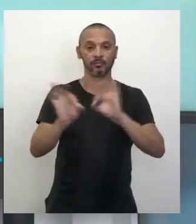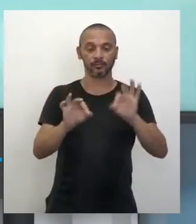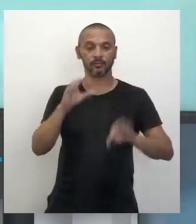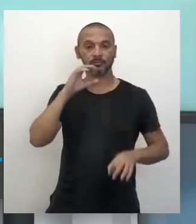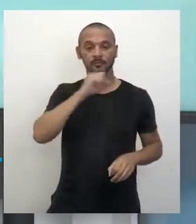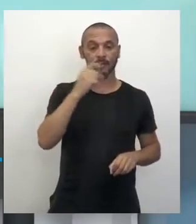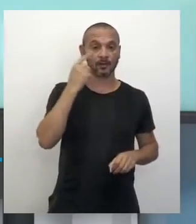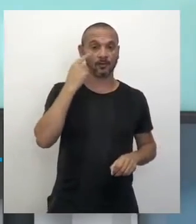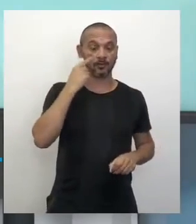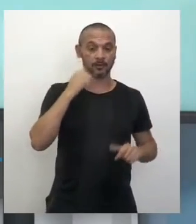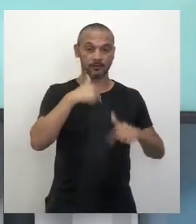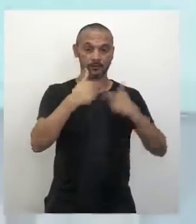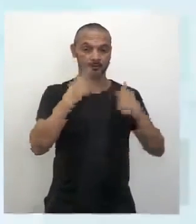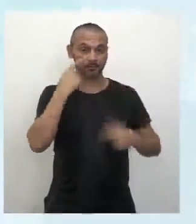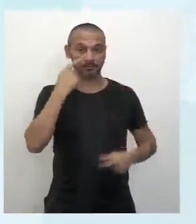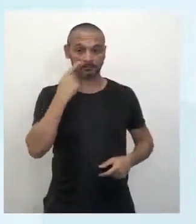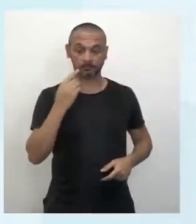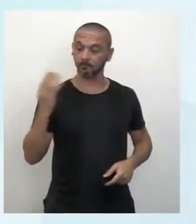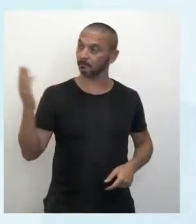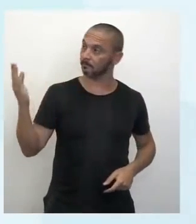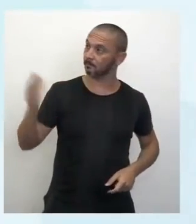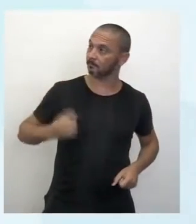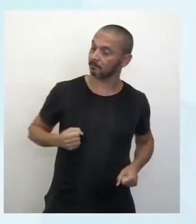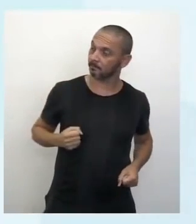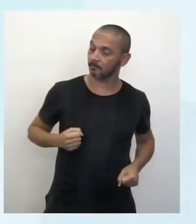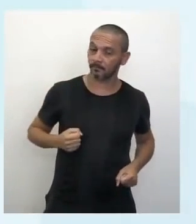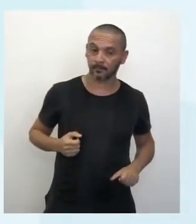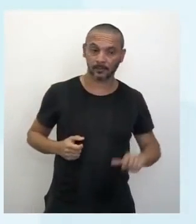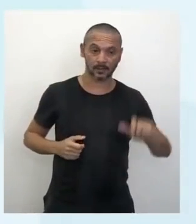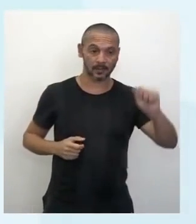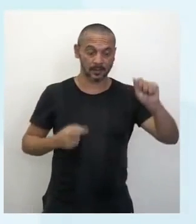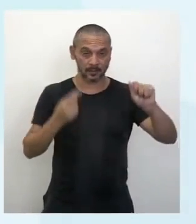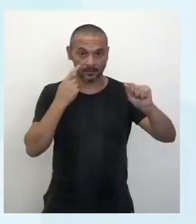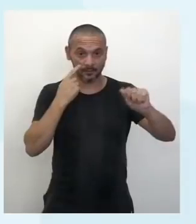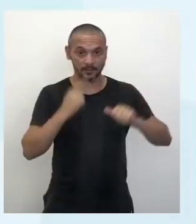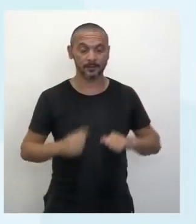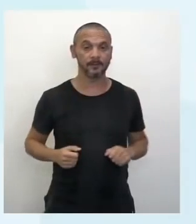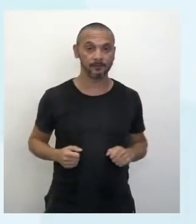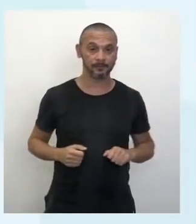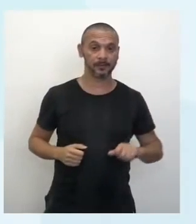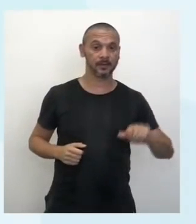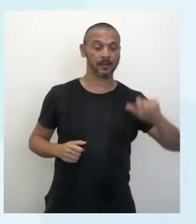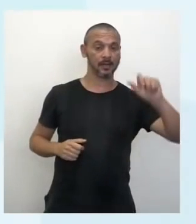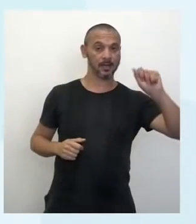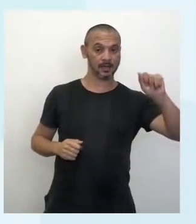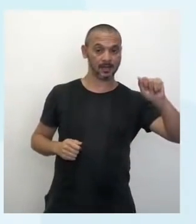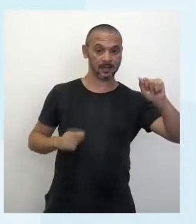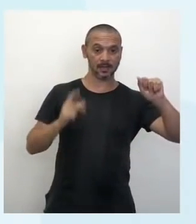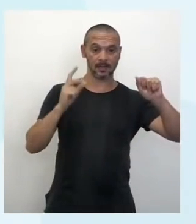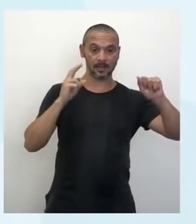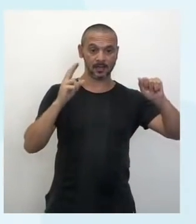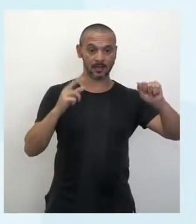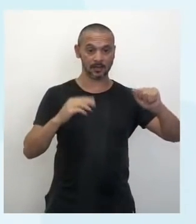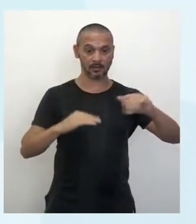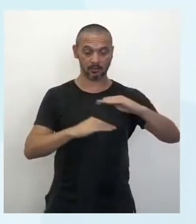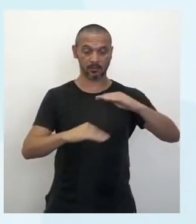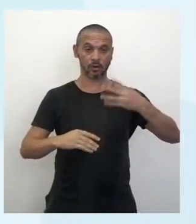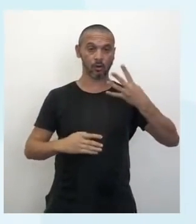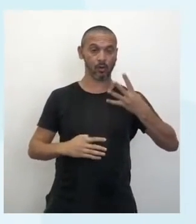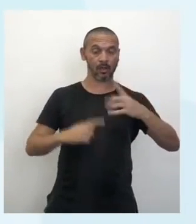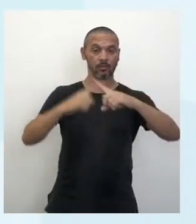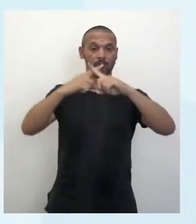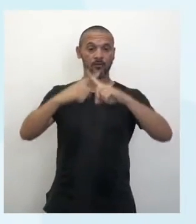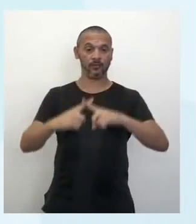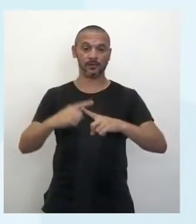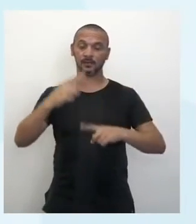esse exercício aqui, ó. Vamos calcular a área do A. Olha aqui na telinha. Veja, a área de A é base, que é 4, vezes a